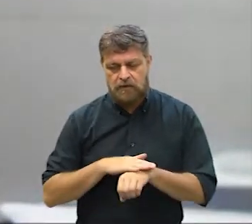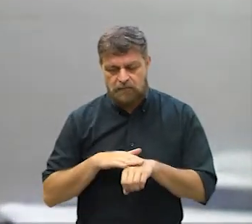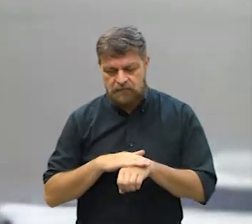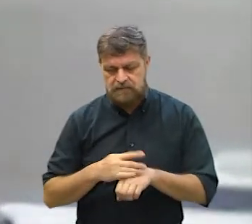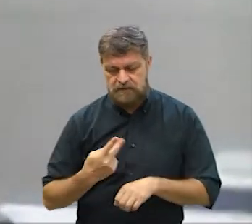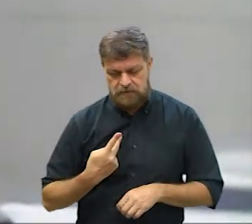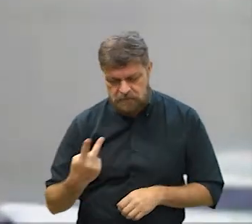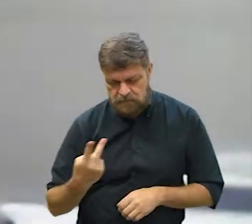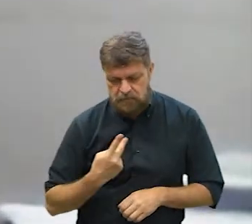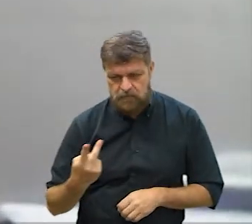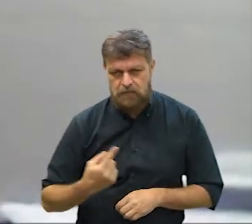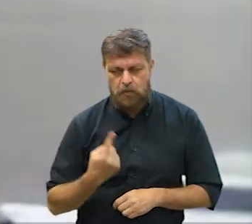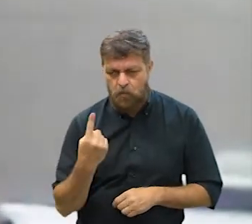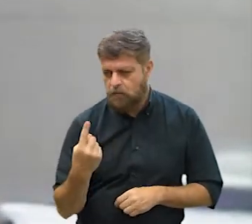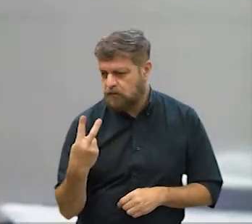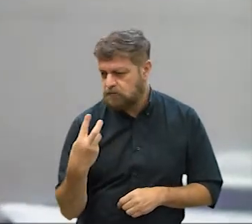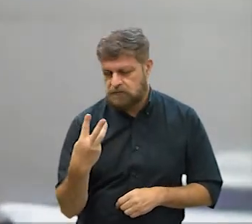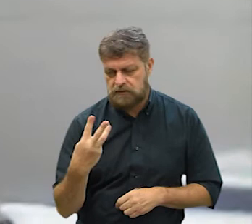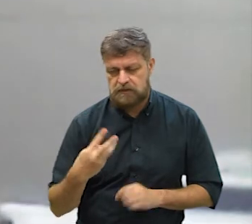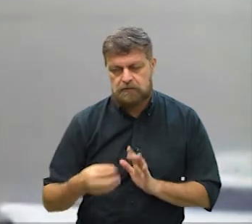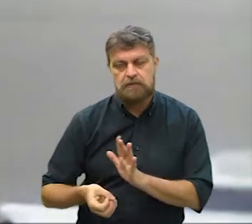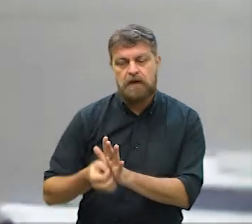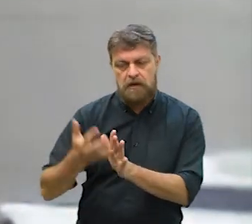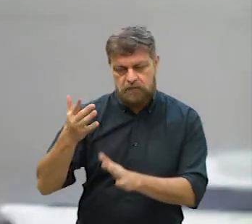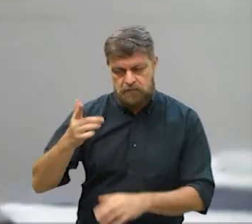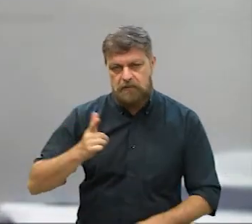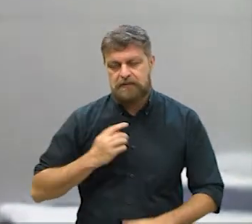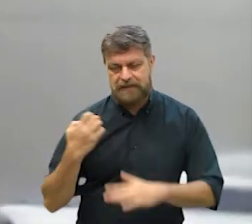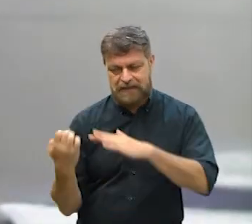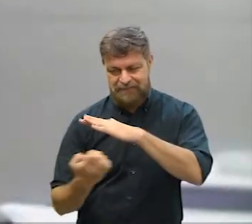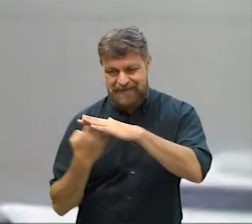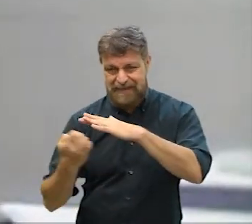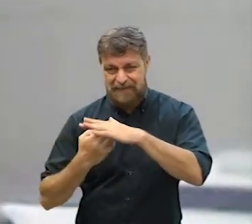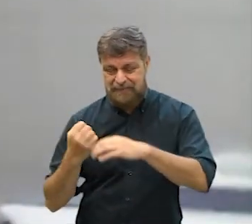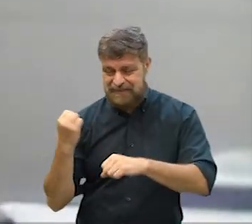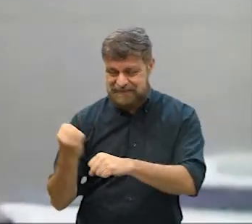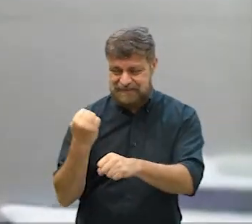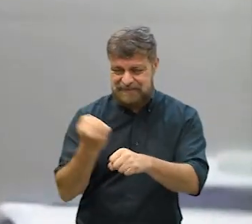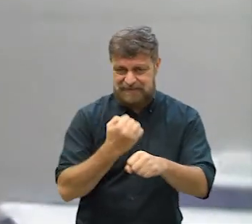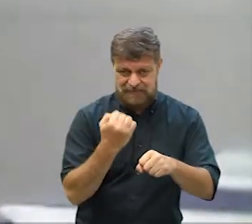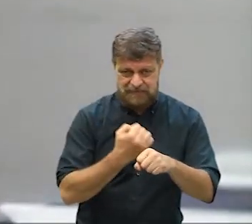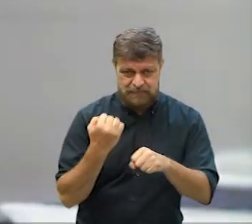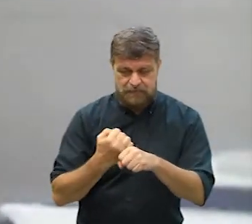procuraram. Não foi nenhuma, não foi nem duas, foram várias